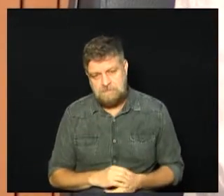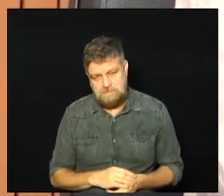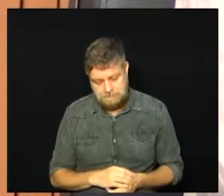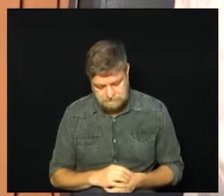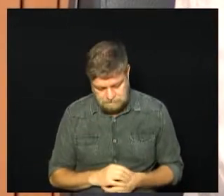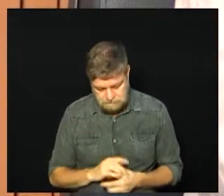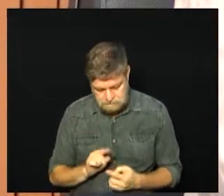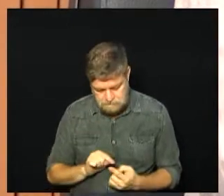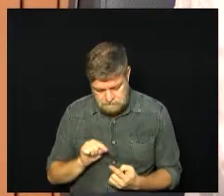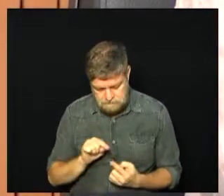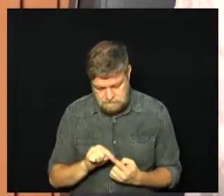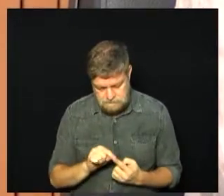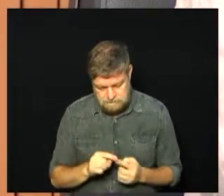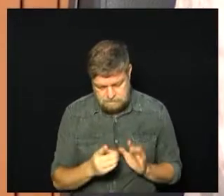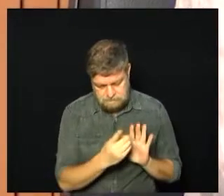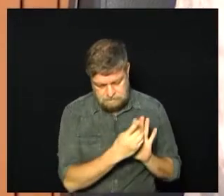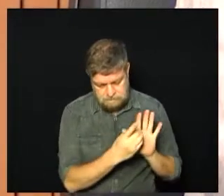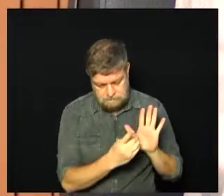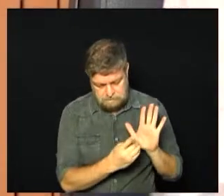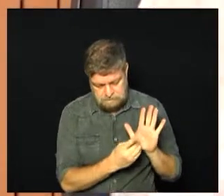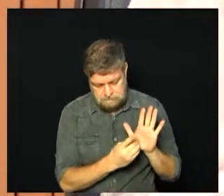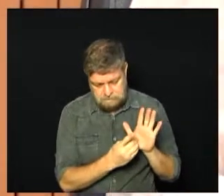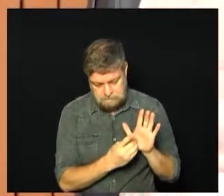a alteração do decreto.